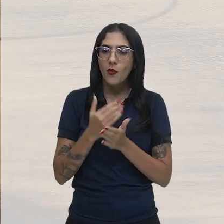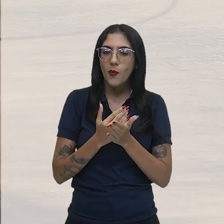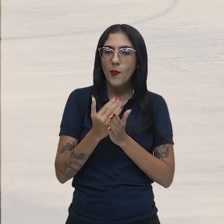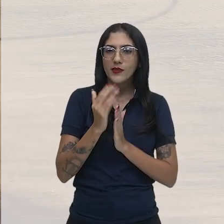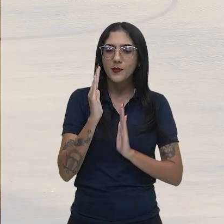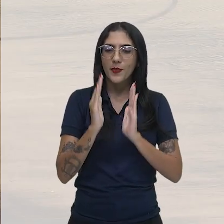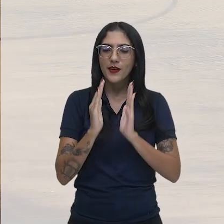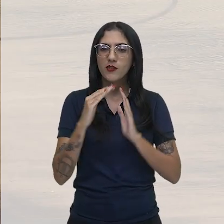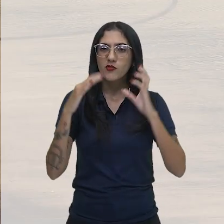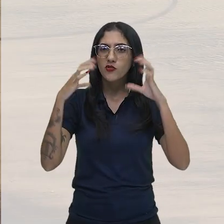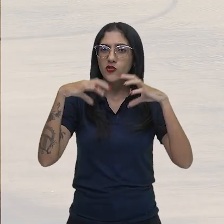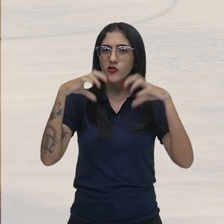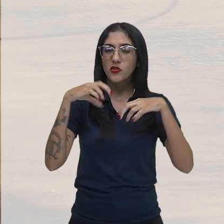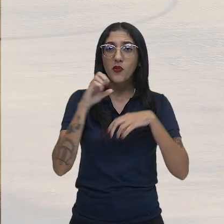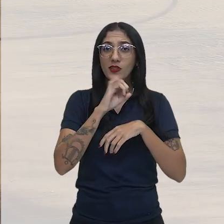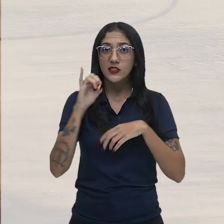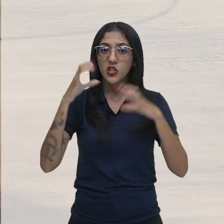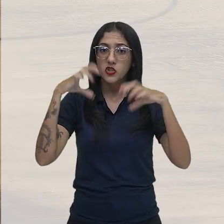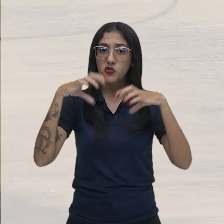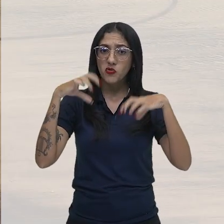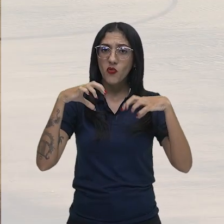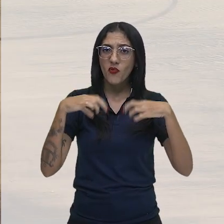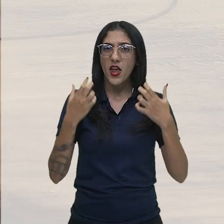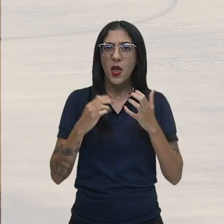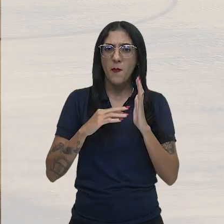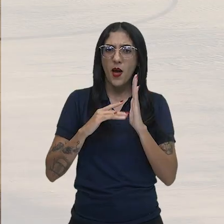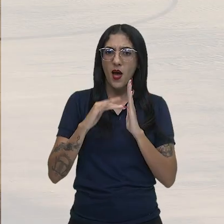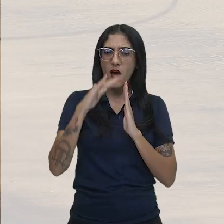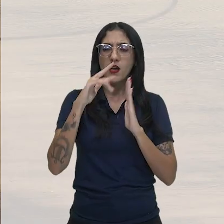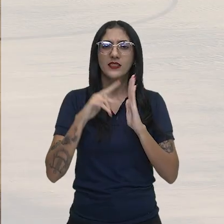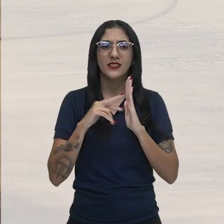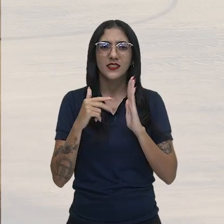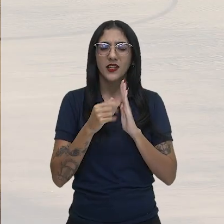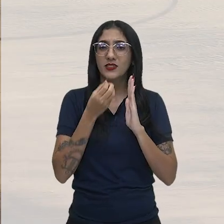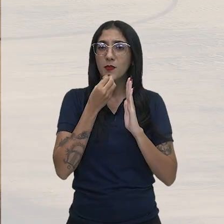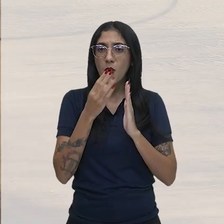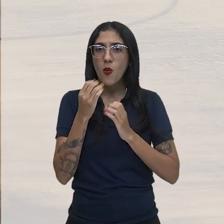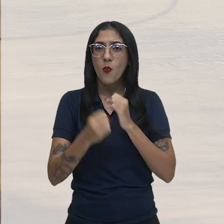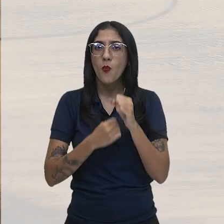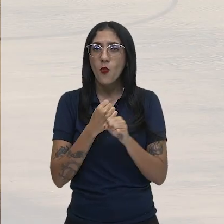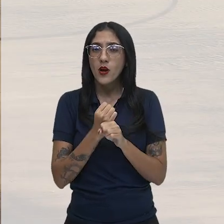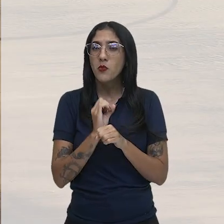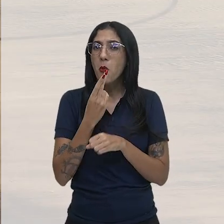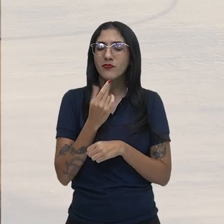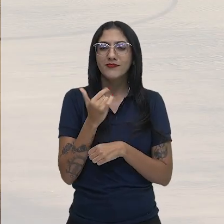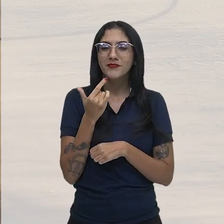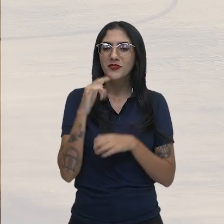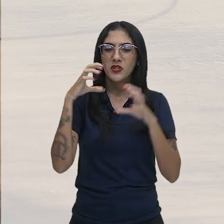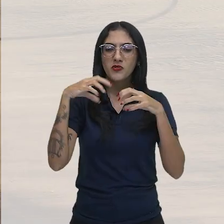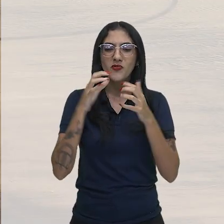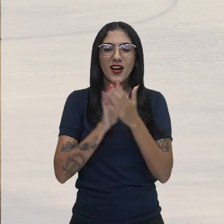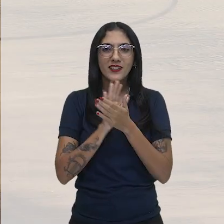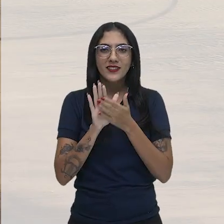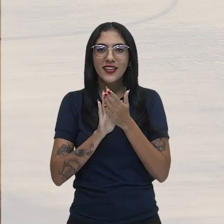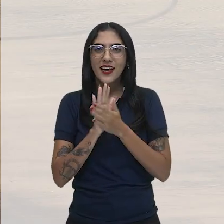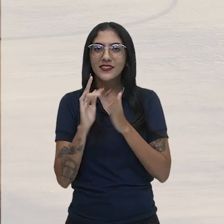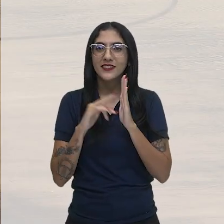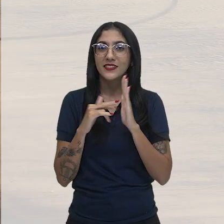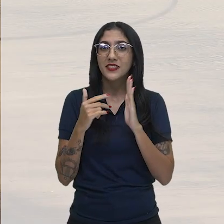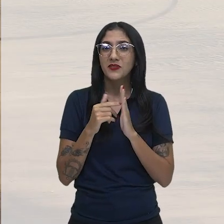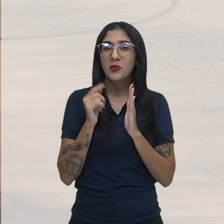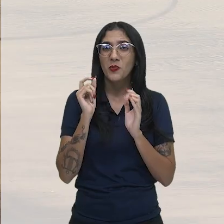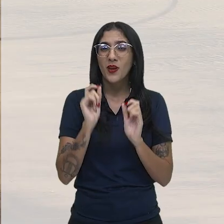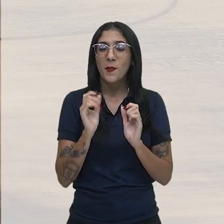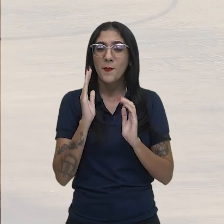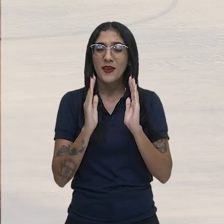do ano, que se chover muito significa fartura e se chover pouco ou não chover significa o quê?